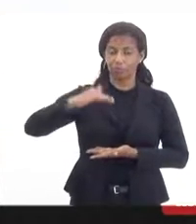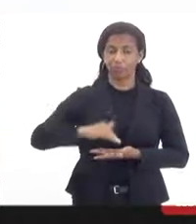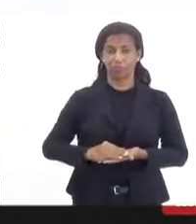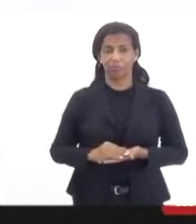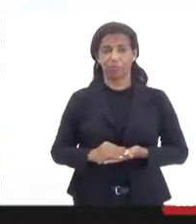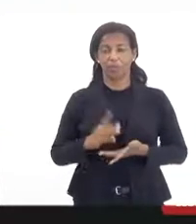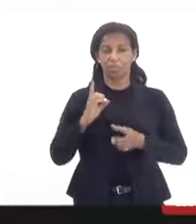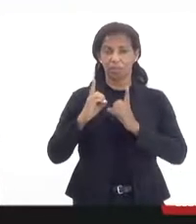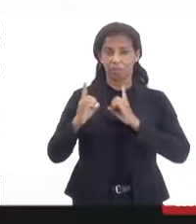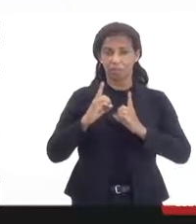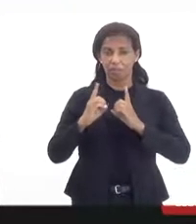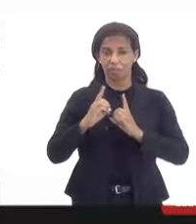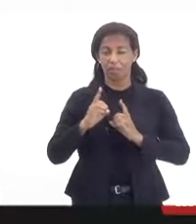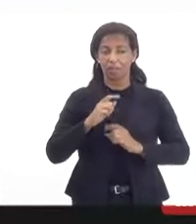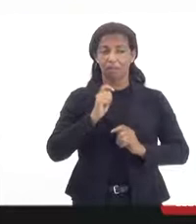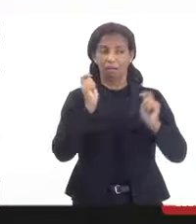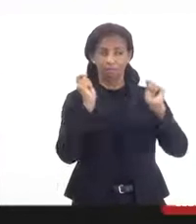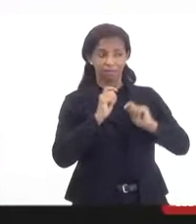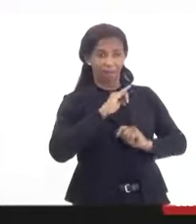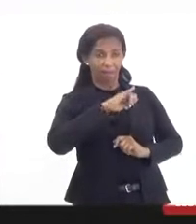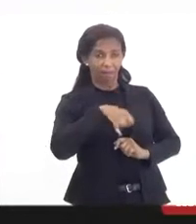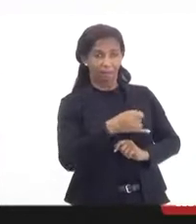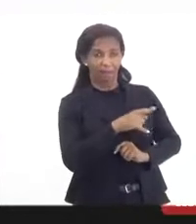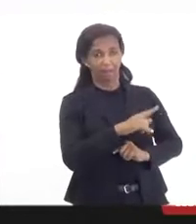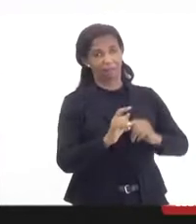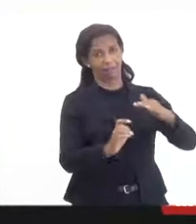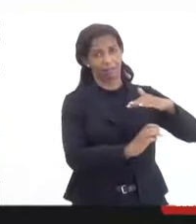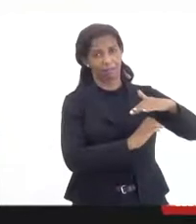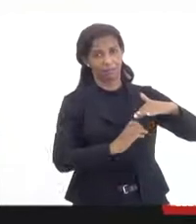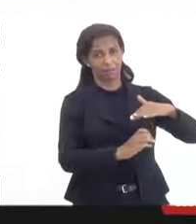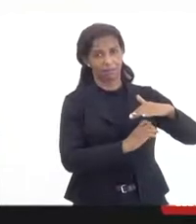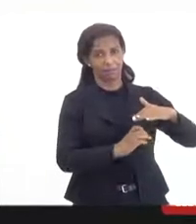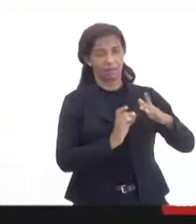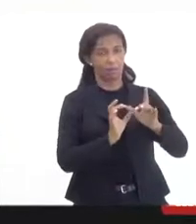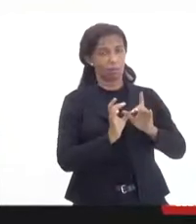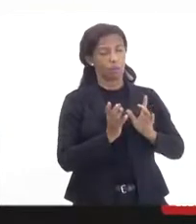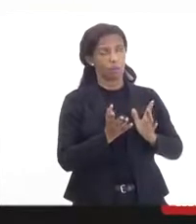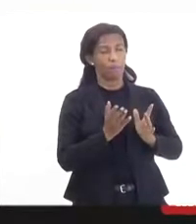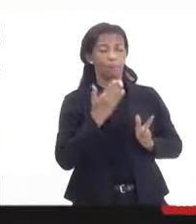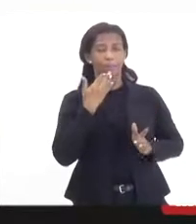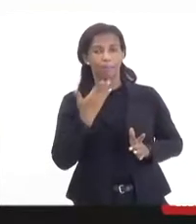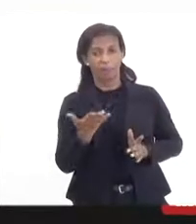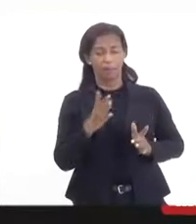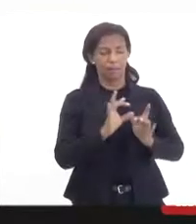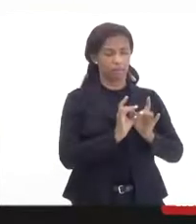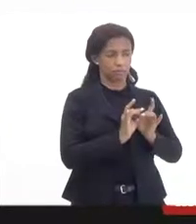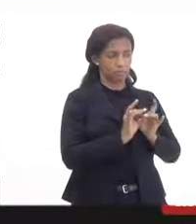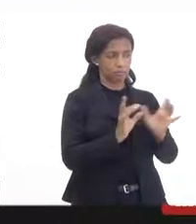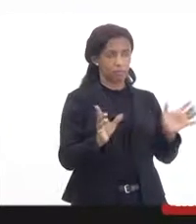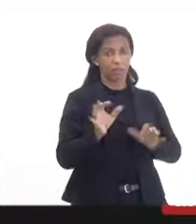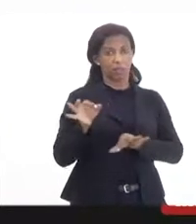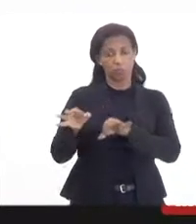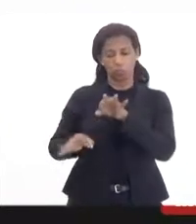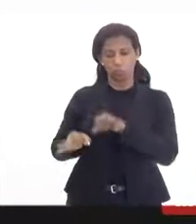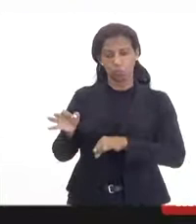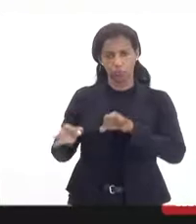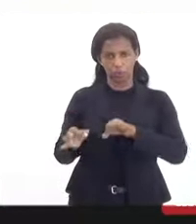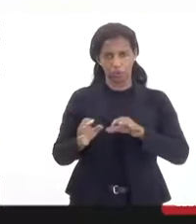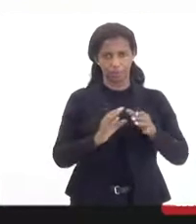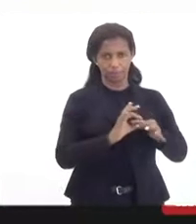que discutem a possibilidade da empresa, eles pedem uma autorização judicial para poder